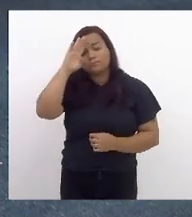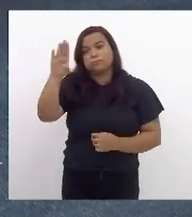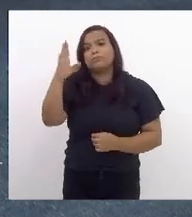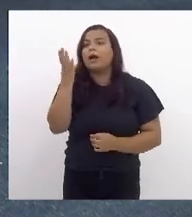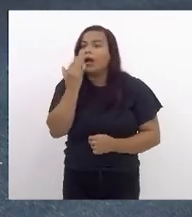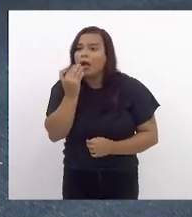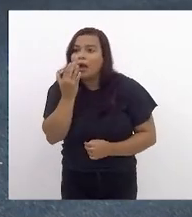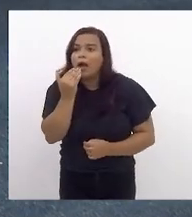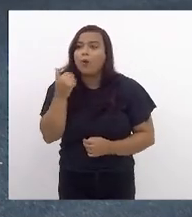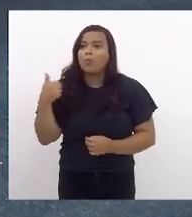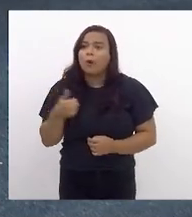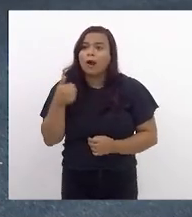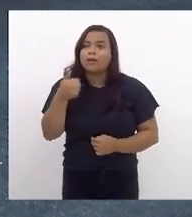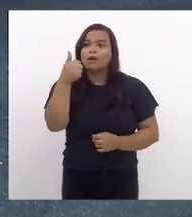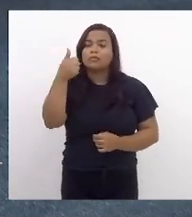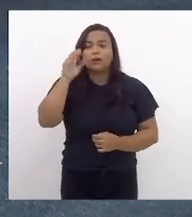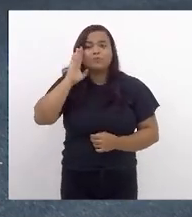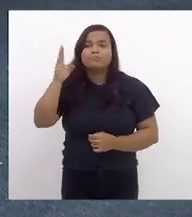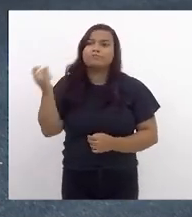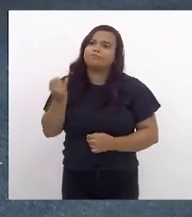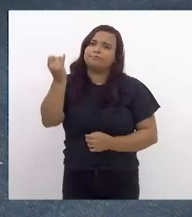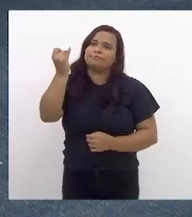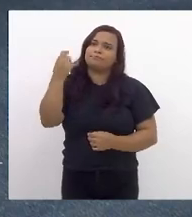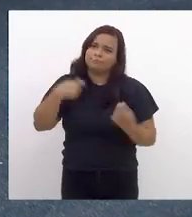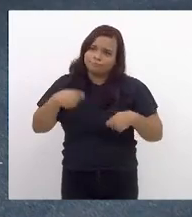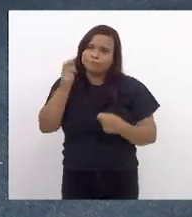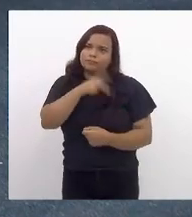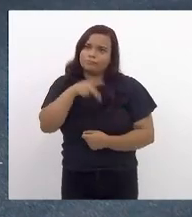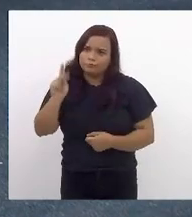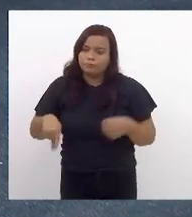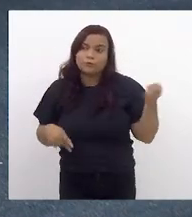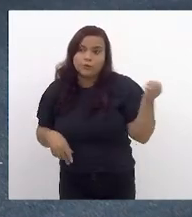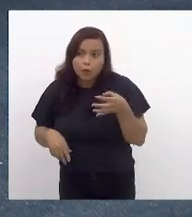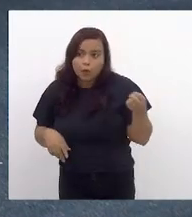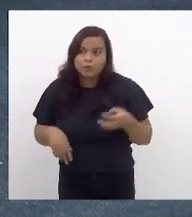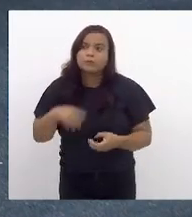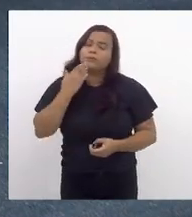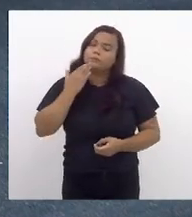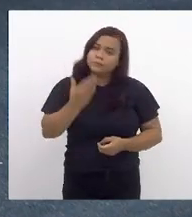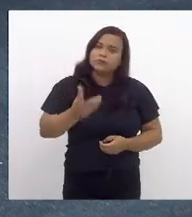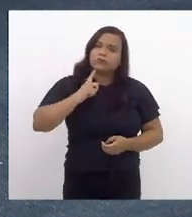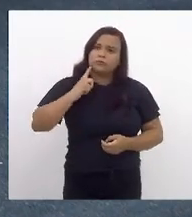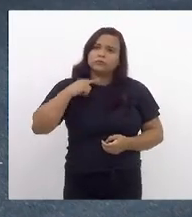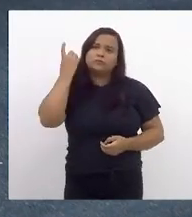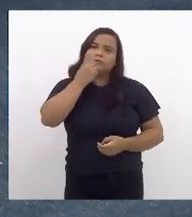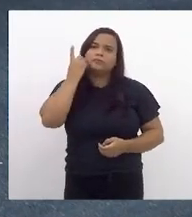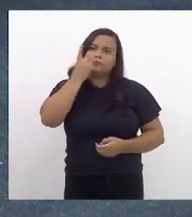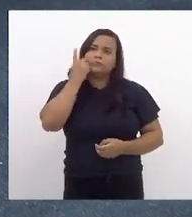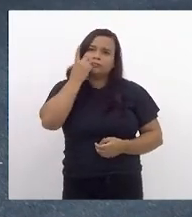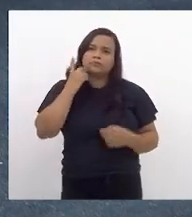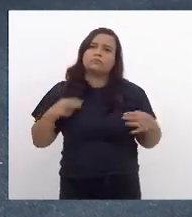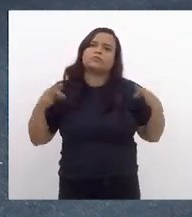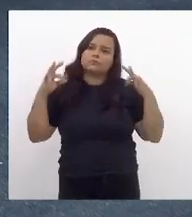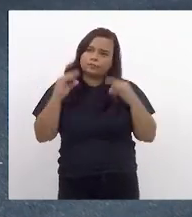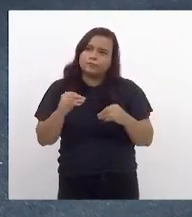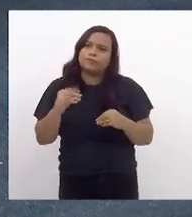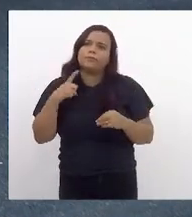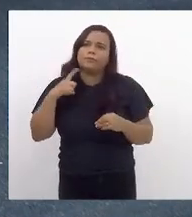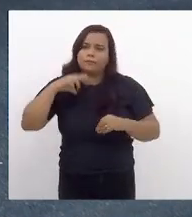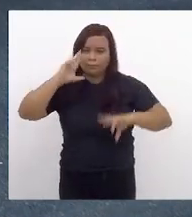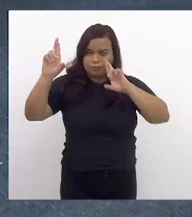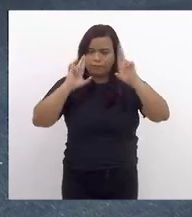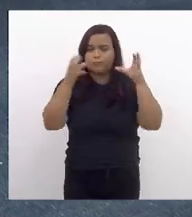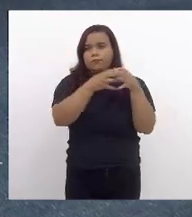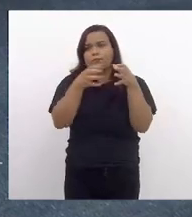é prioridade. Precisamos de novos professores. Então, fica aqui esse pedido aos deputados e às deputadas que sabem